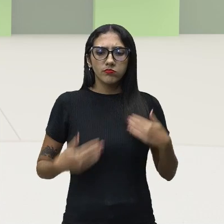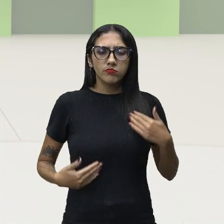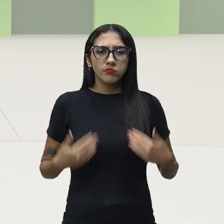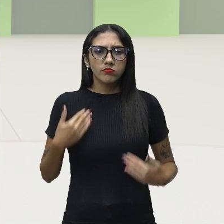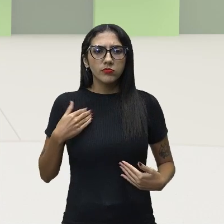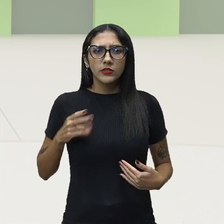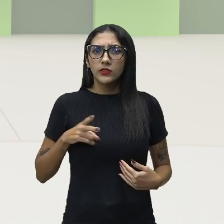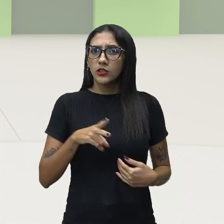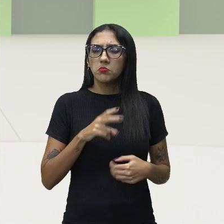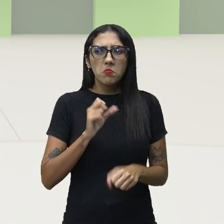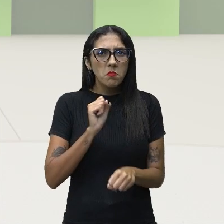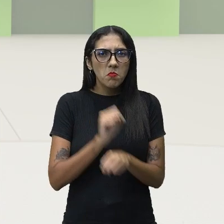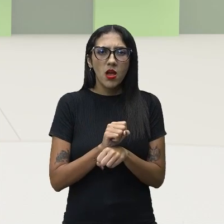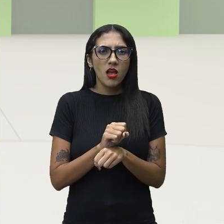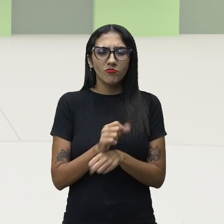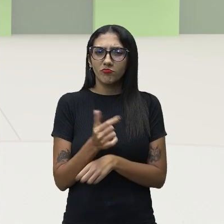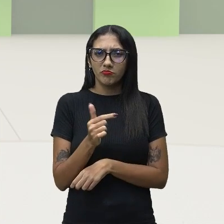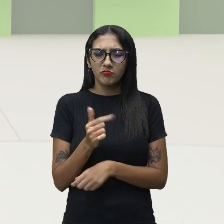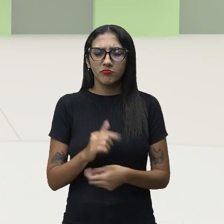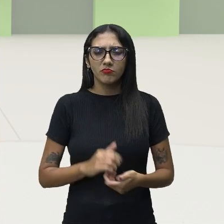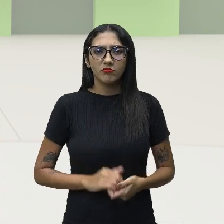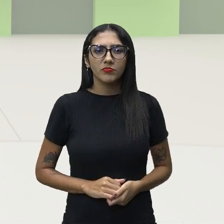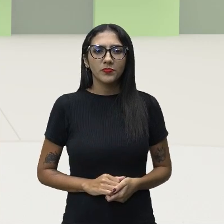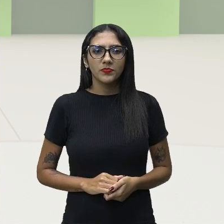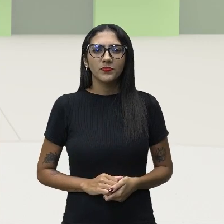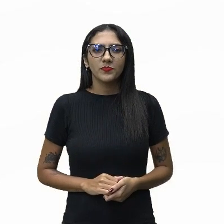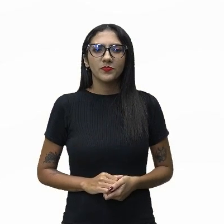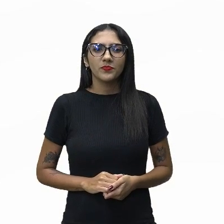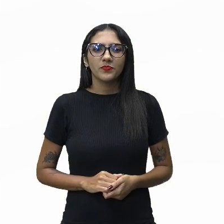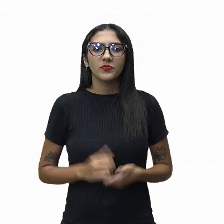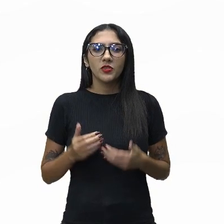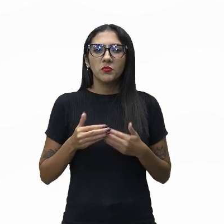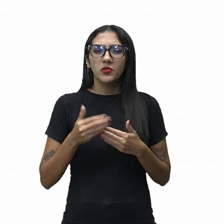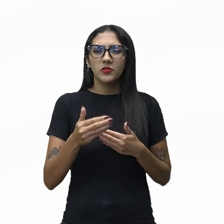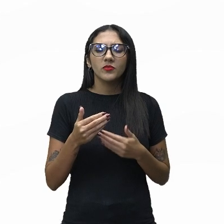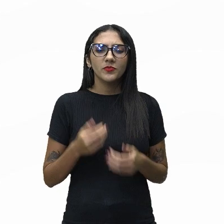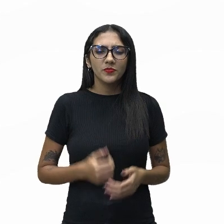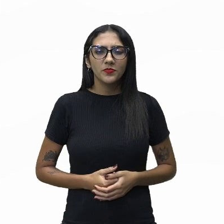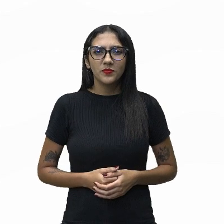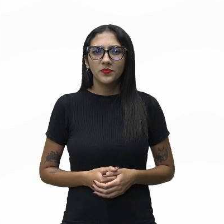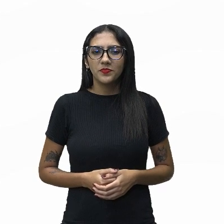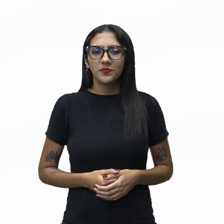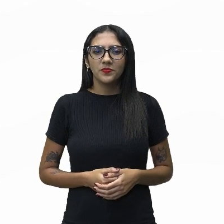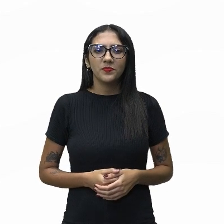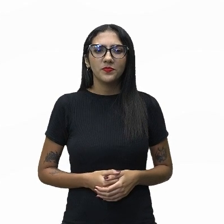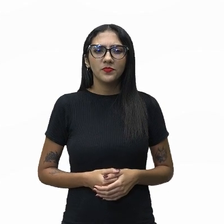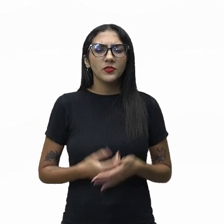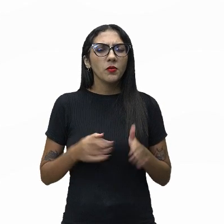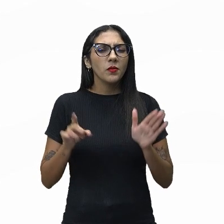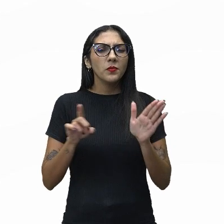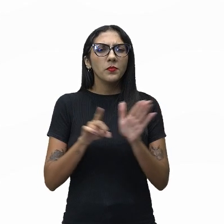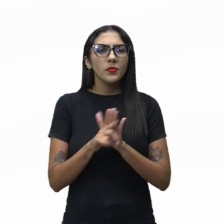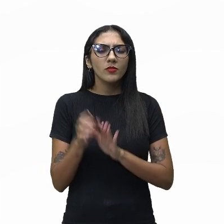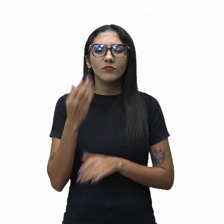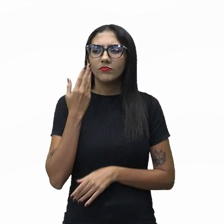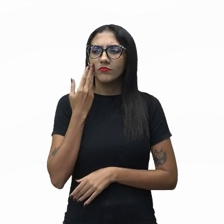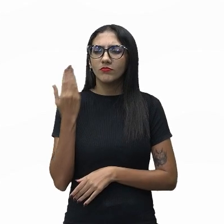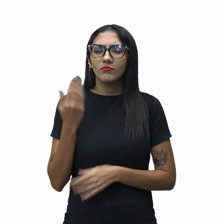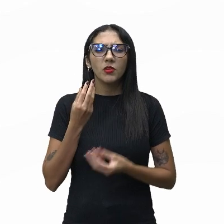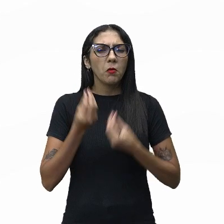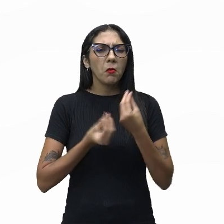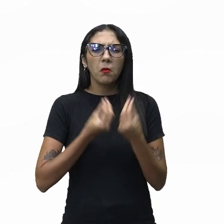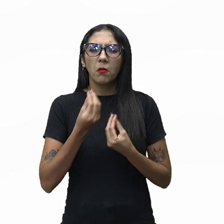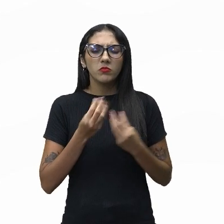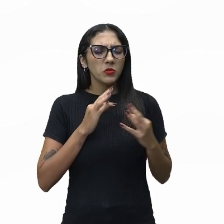sem nunca parar, é isso que a gente espera, né? Então a gente vai prosseguir aí para ver isso. Então a perguntinha aí, como todos